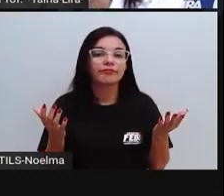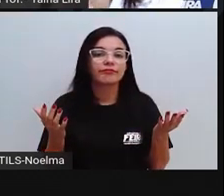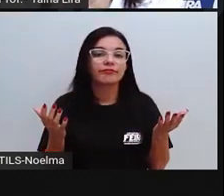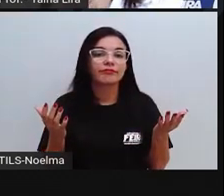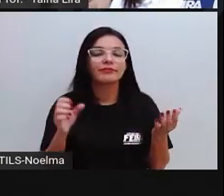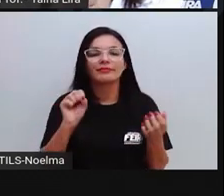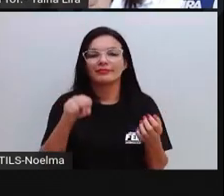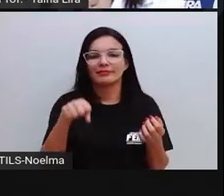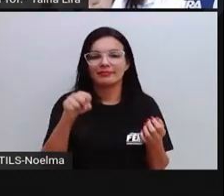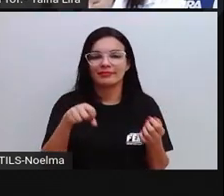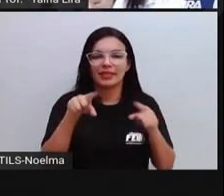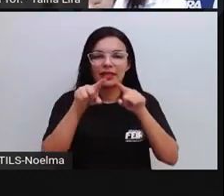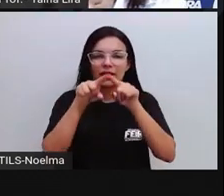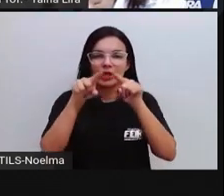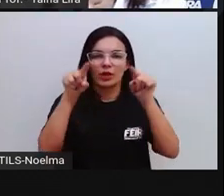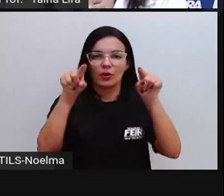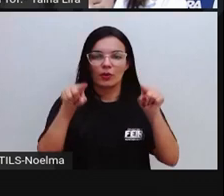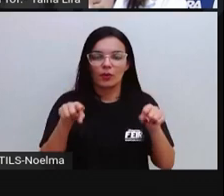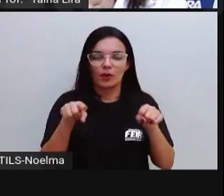Muito bem, ó.